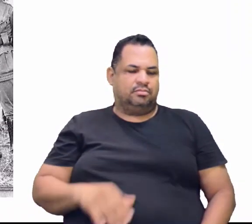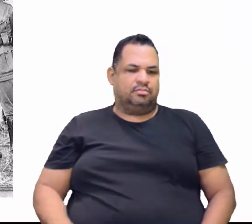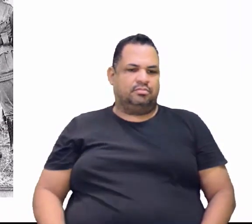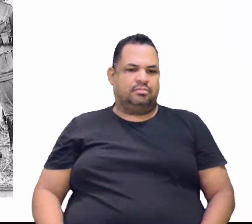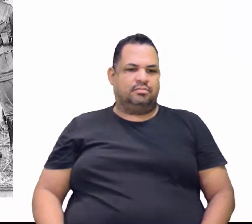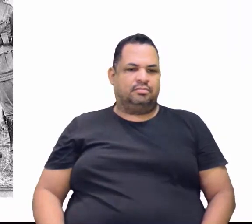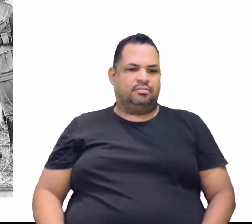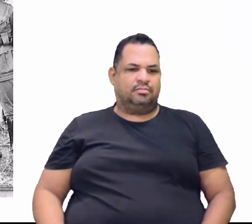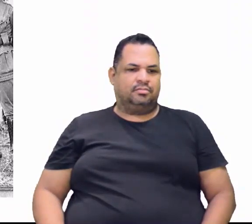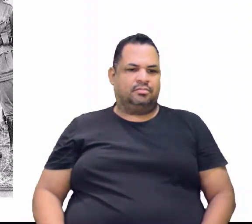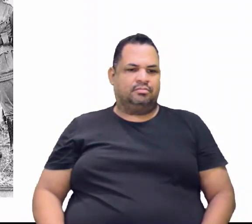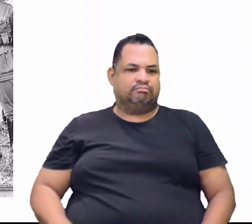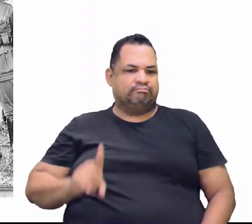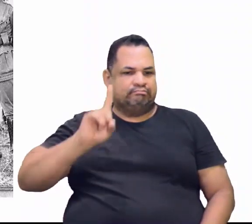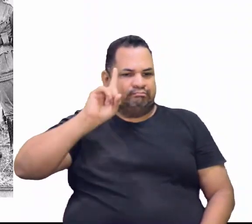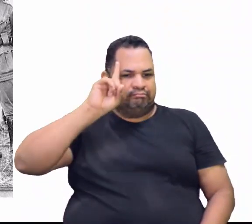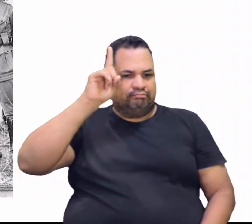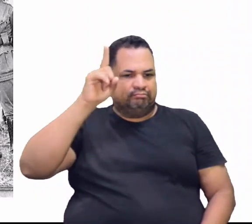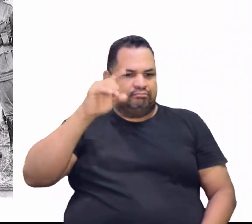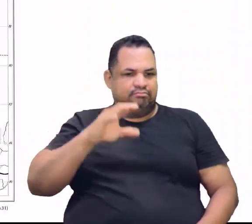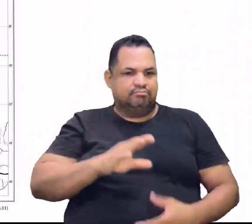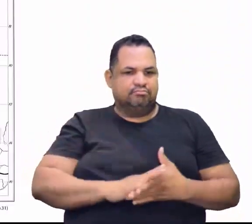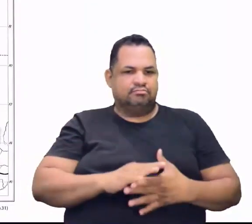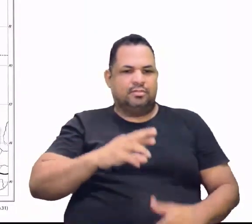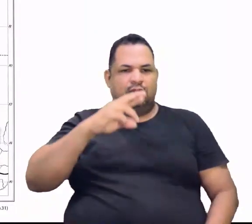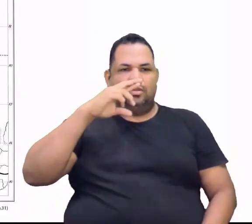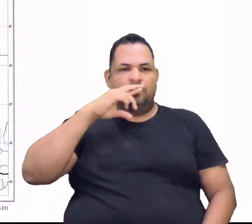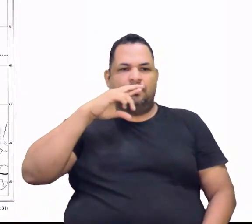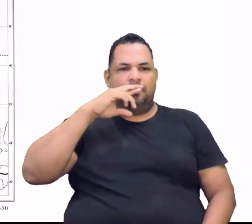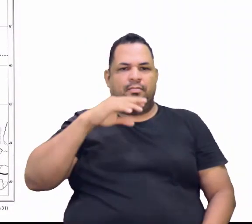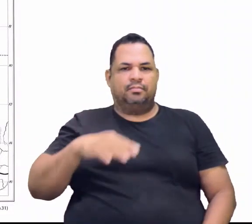O cachorro inteligente do Marechal Rondon.